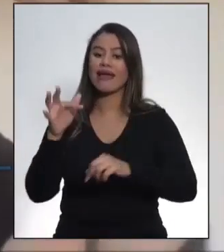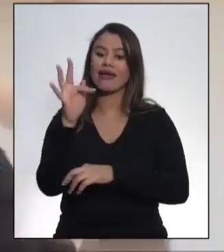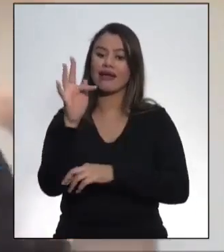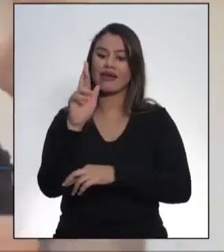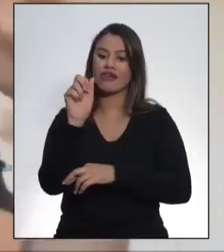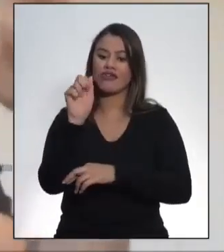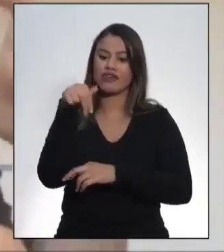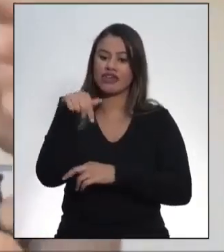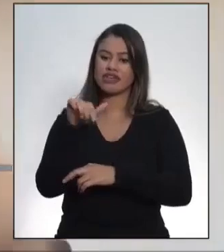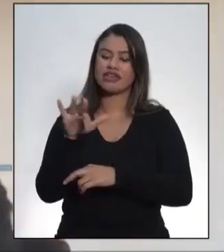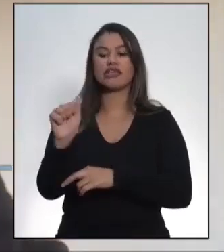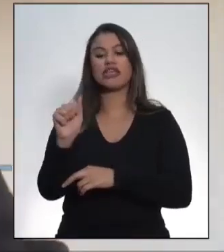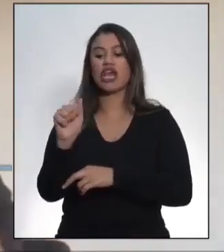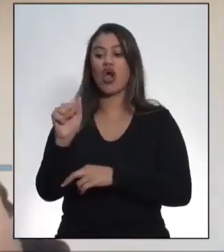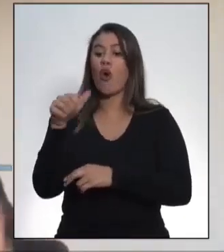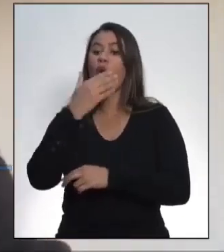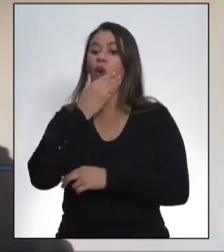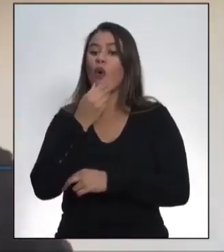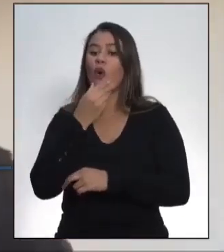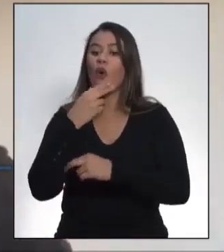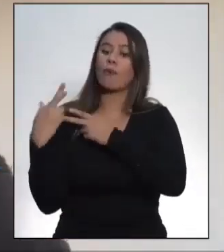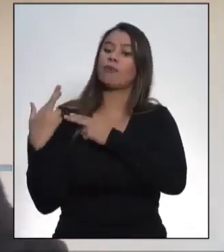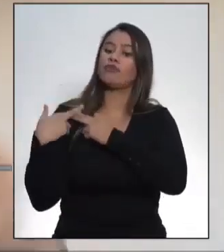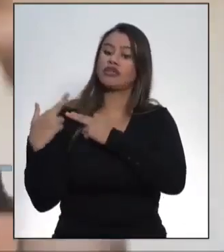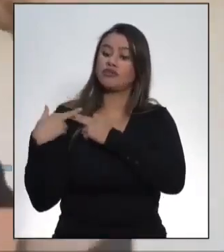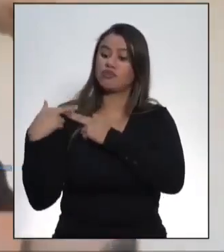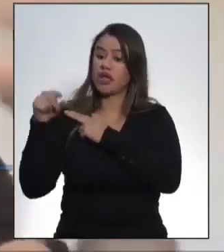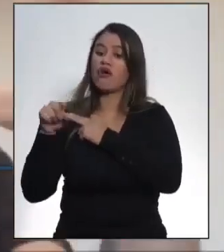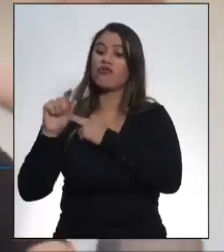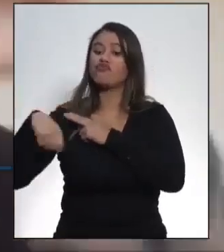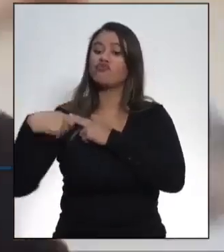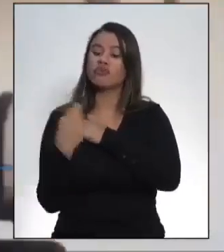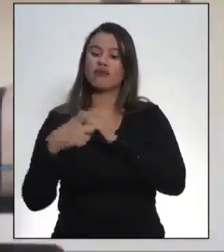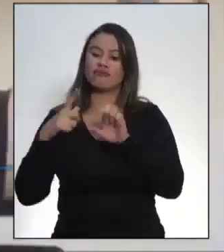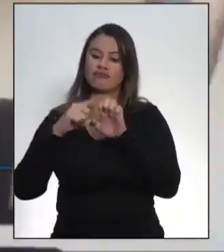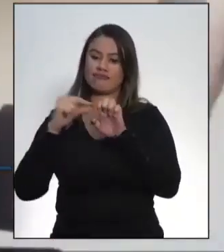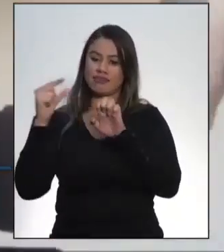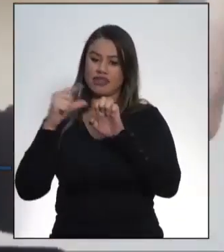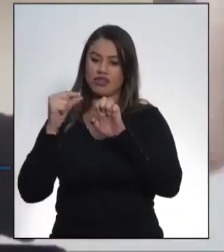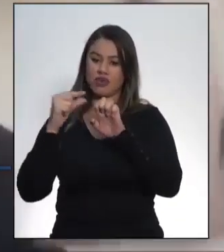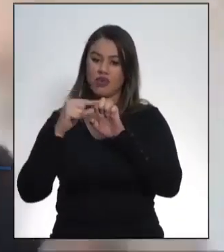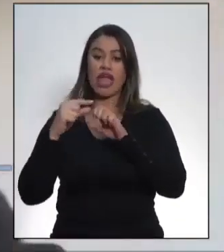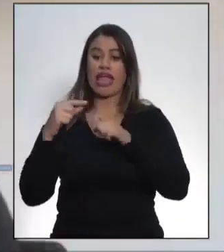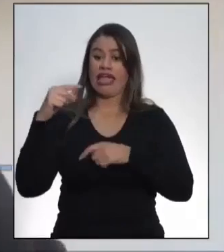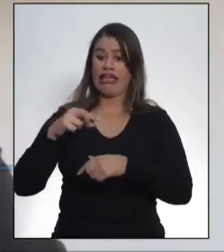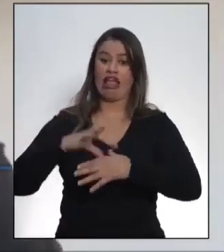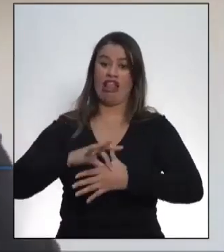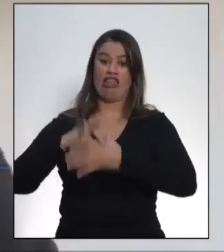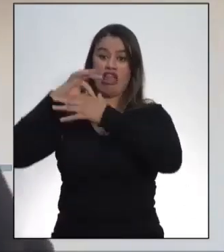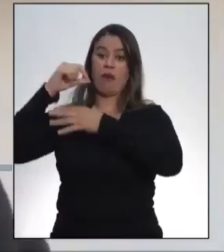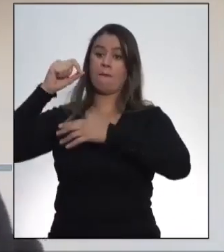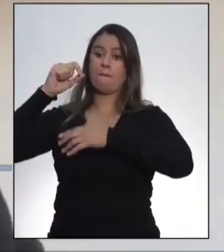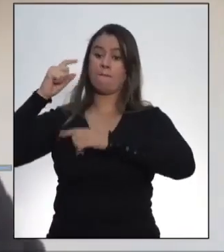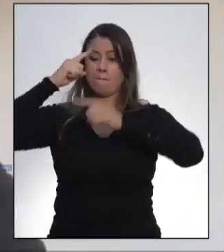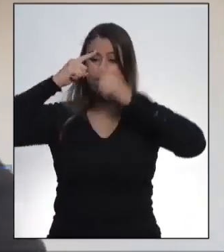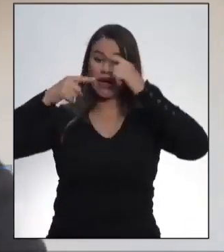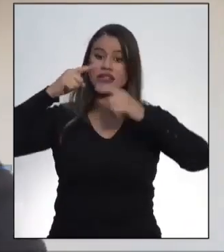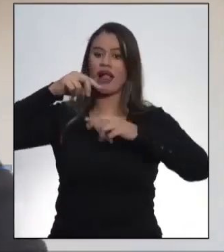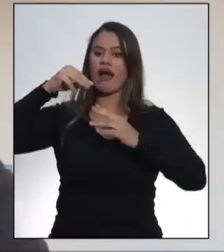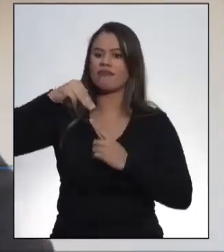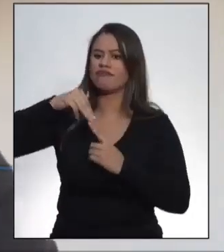para abrir aquela loja. Esse empreendedor é dono daquela loja, não do McDonald's inteiro, e aí é uma excelente maneira da